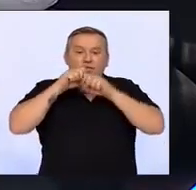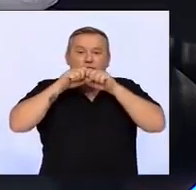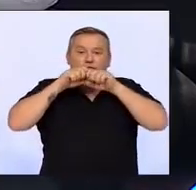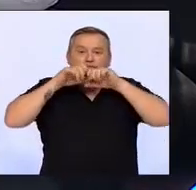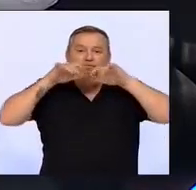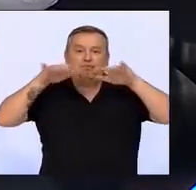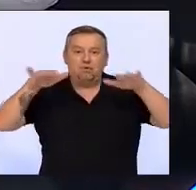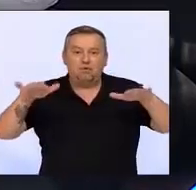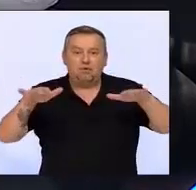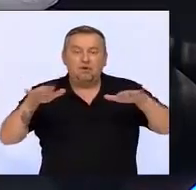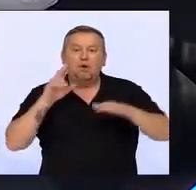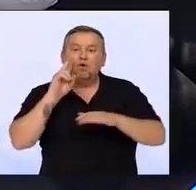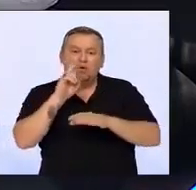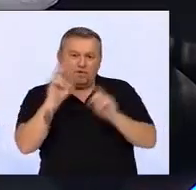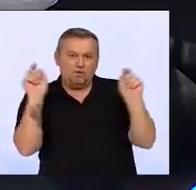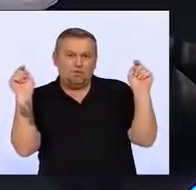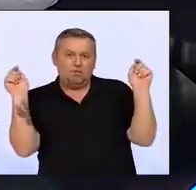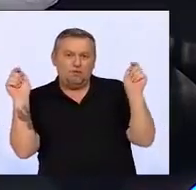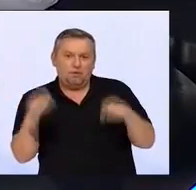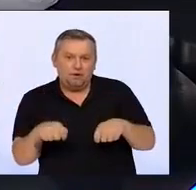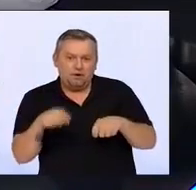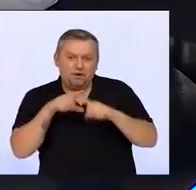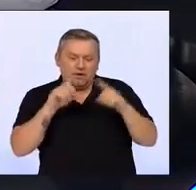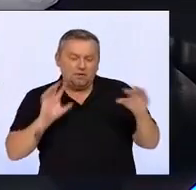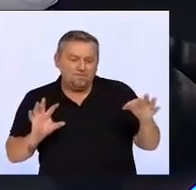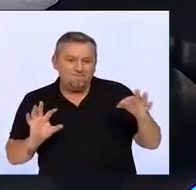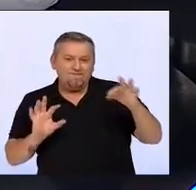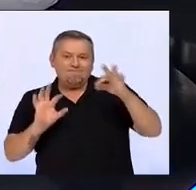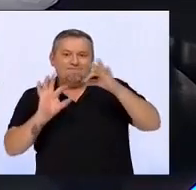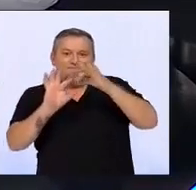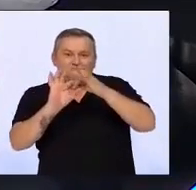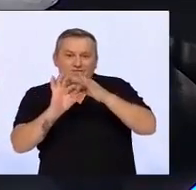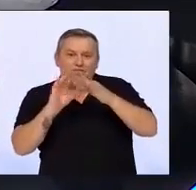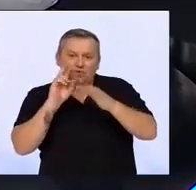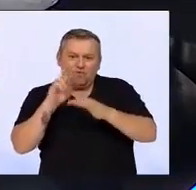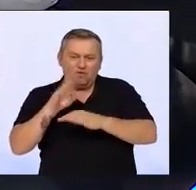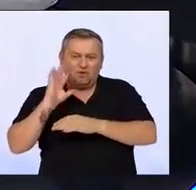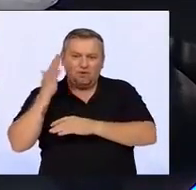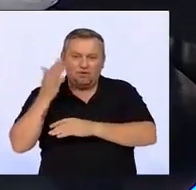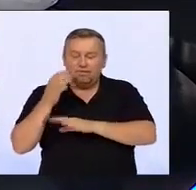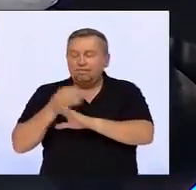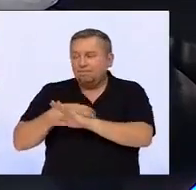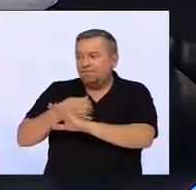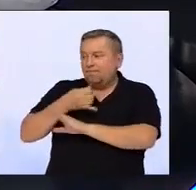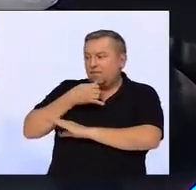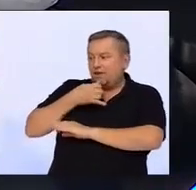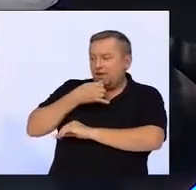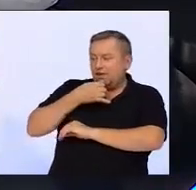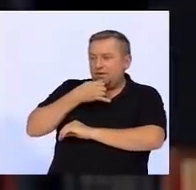O senhor vê alguma possibilidade dessa união acontecendo no primeiro turno? Infelizmente, eu